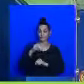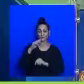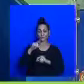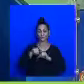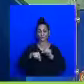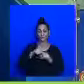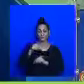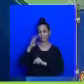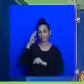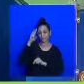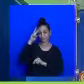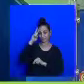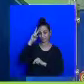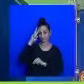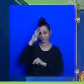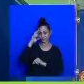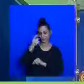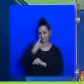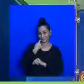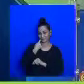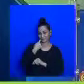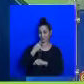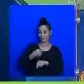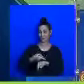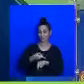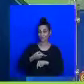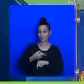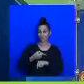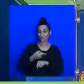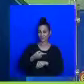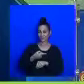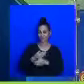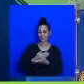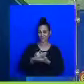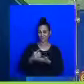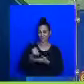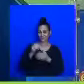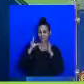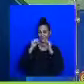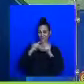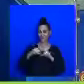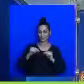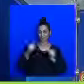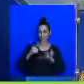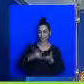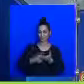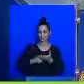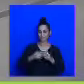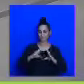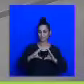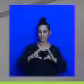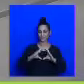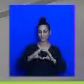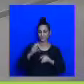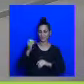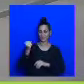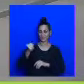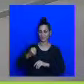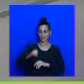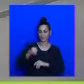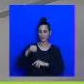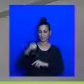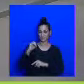as segundas quartas e sextas sempre a partir das 20 horas no horário de Brasília bola